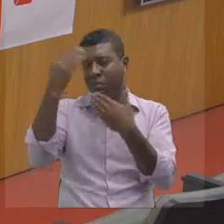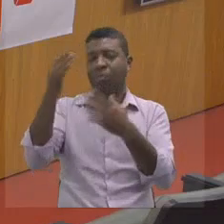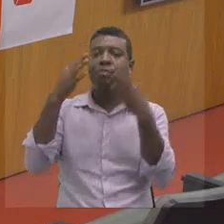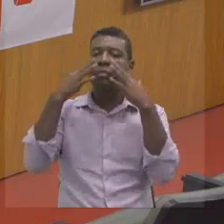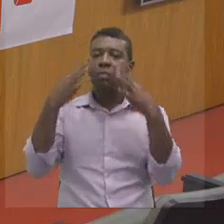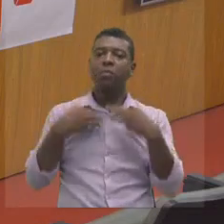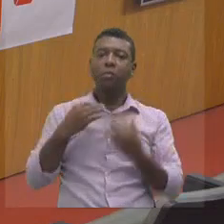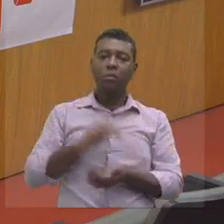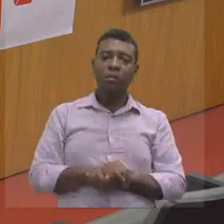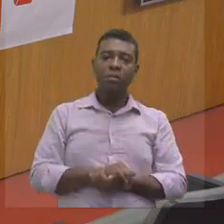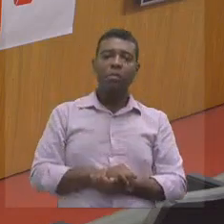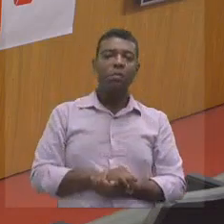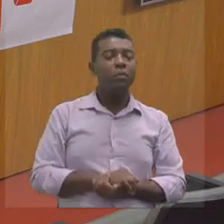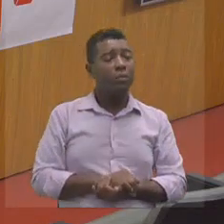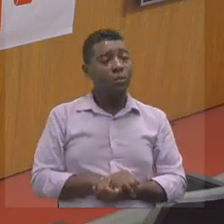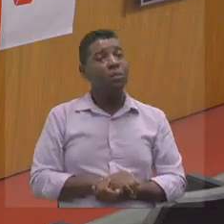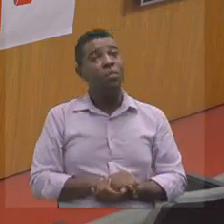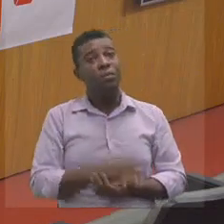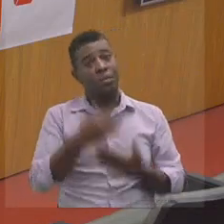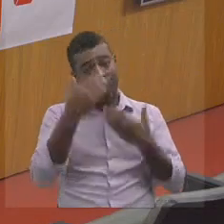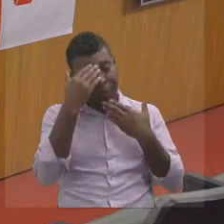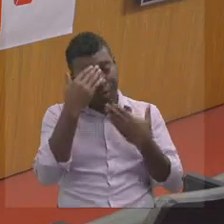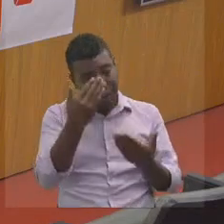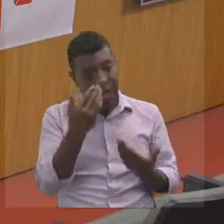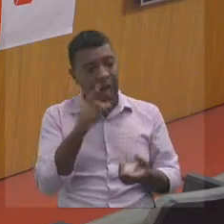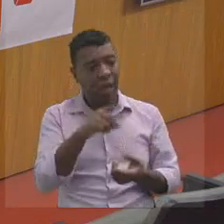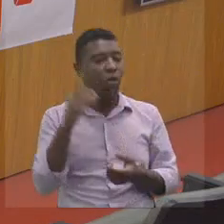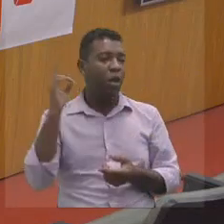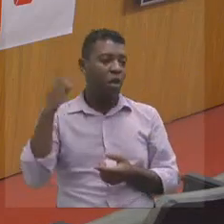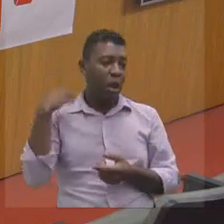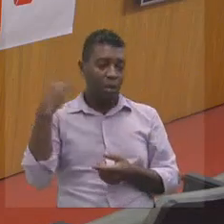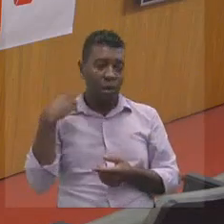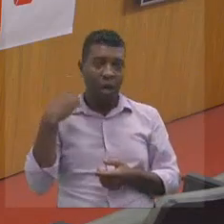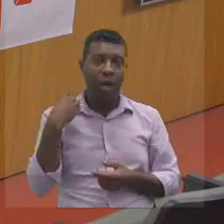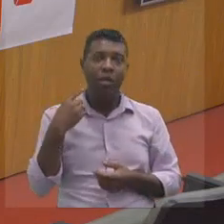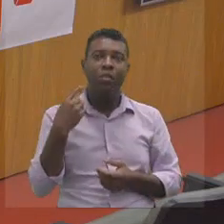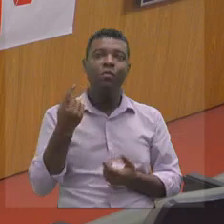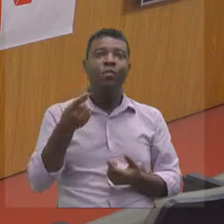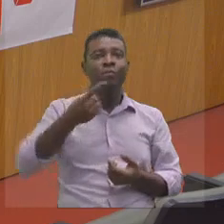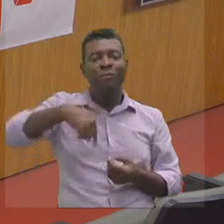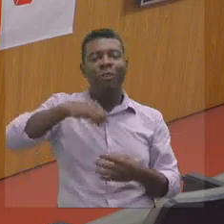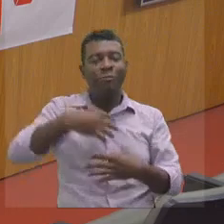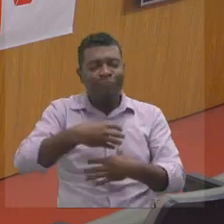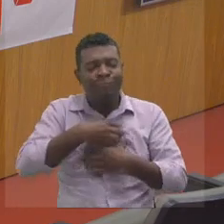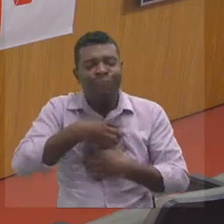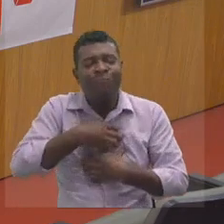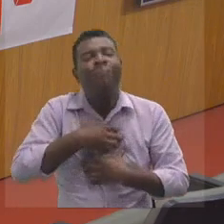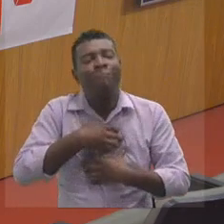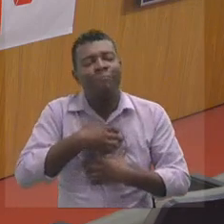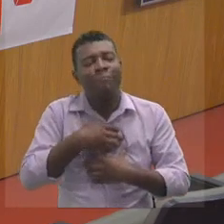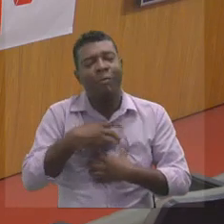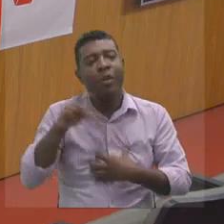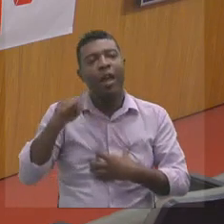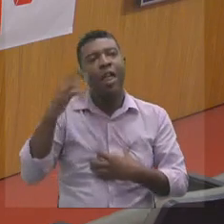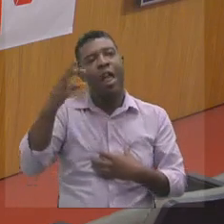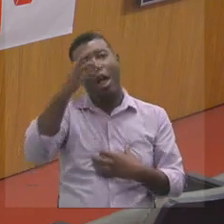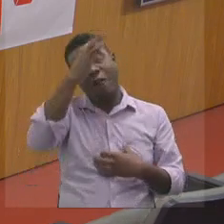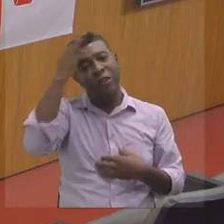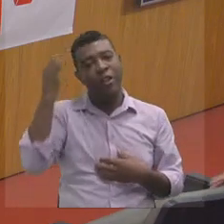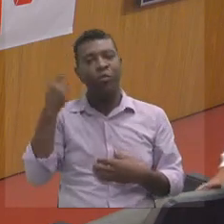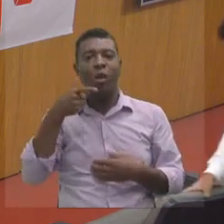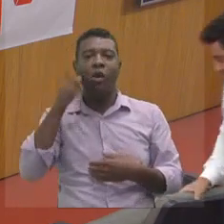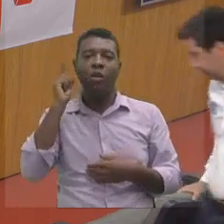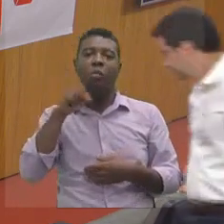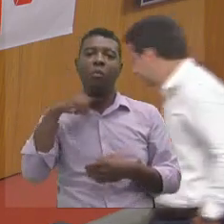Oscar soulidamos também né com a vítima fatal do ocidente o trecho da 122